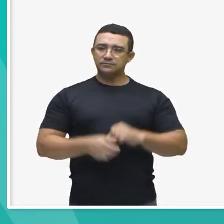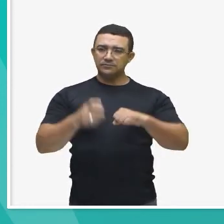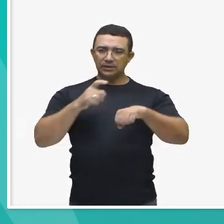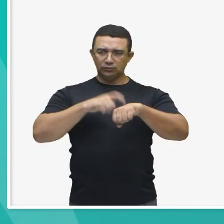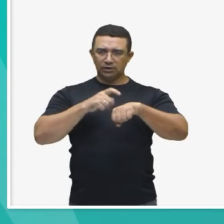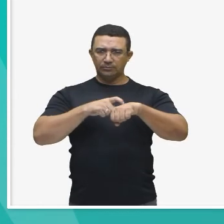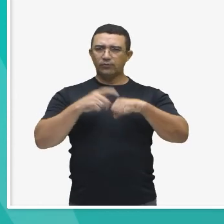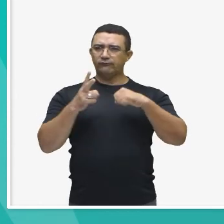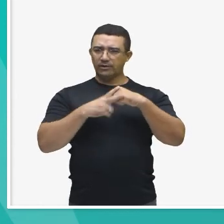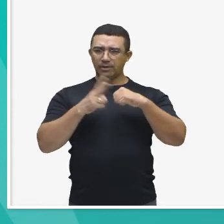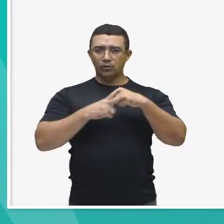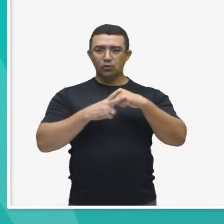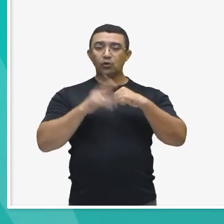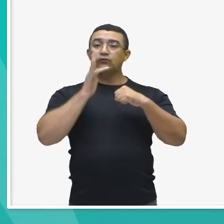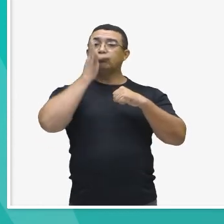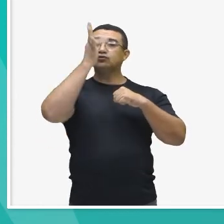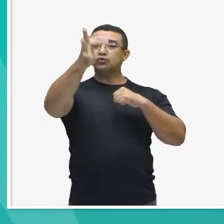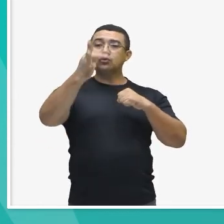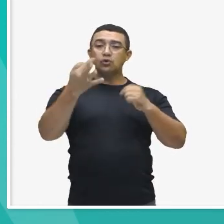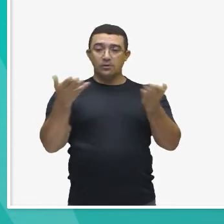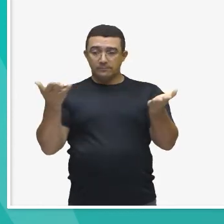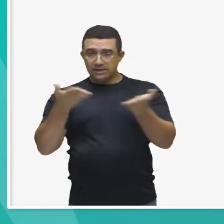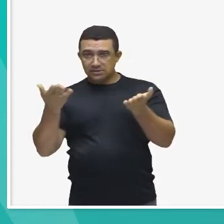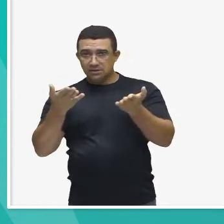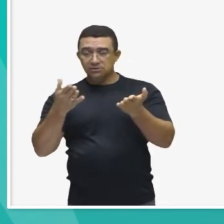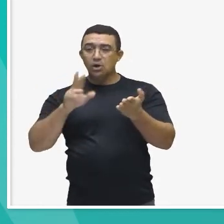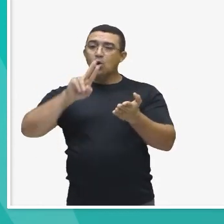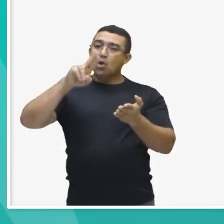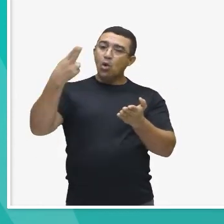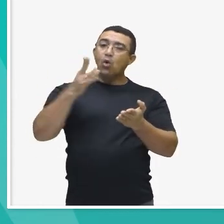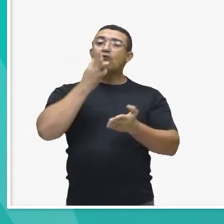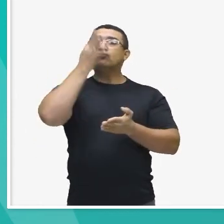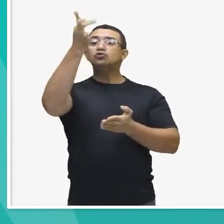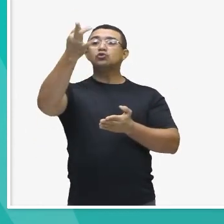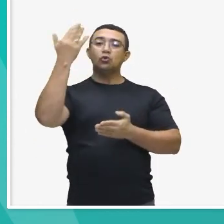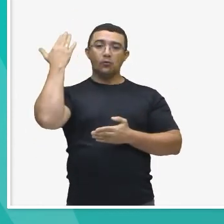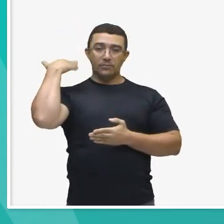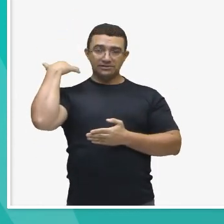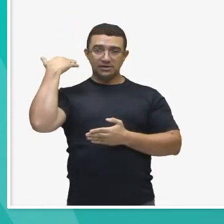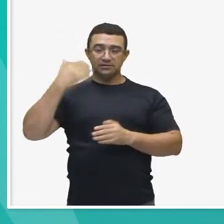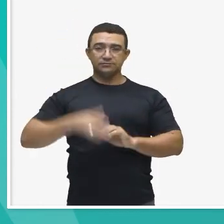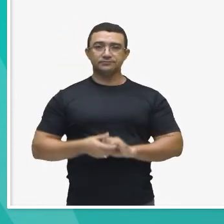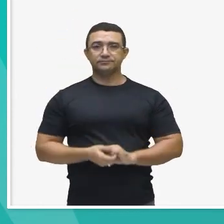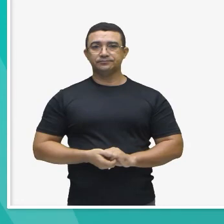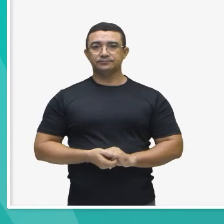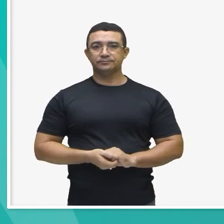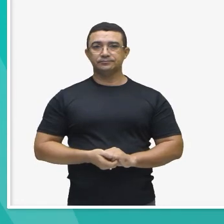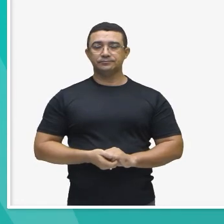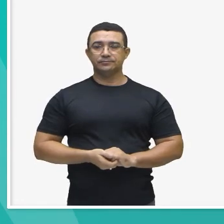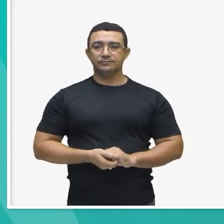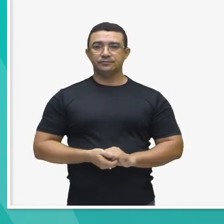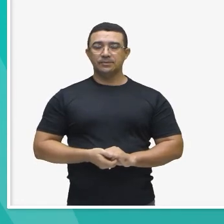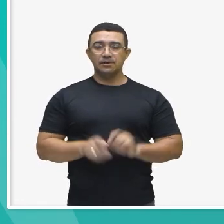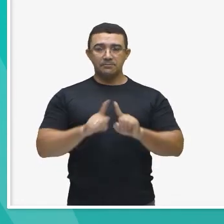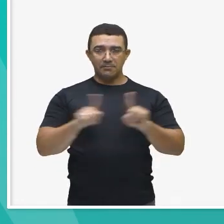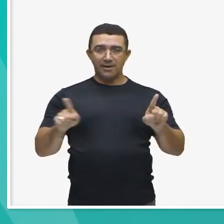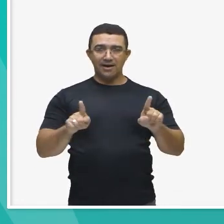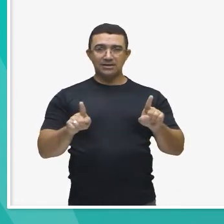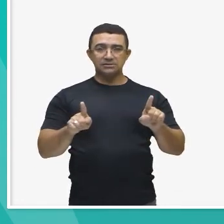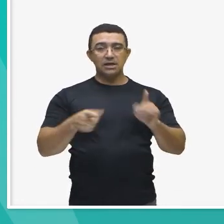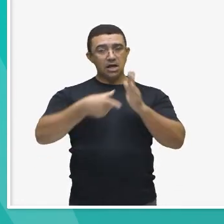no futuro do presente ou no futuro do pretérito. Então, vamos observar, mas desde que antes do verbo não